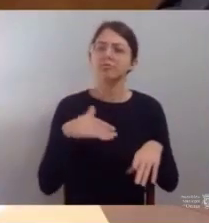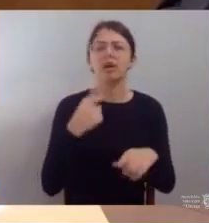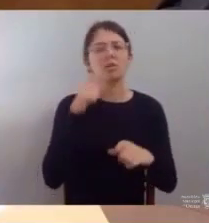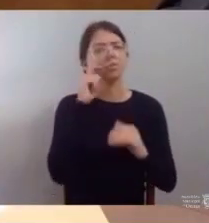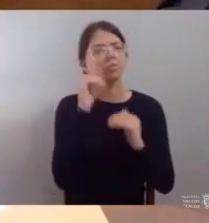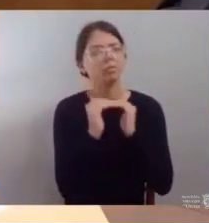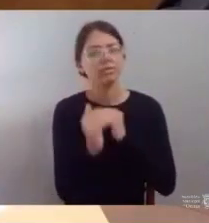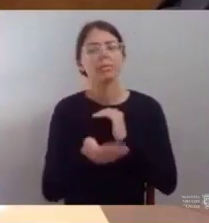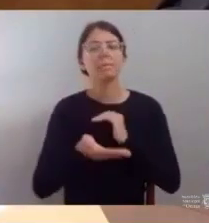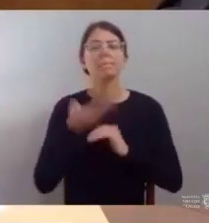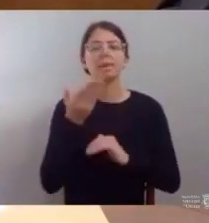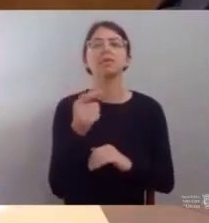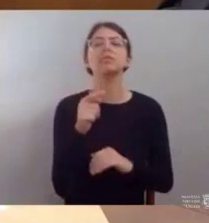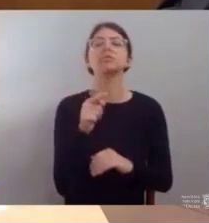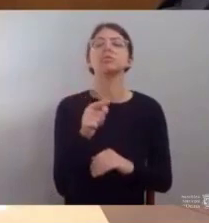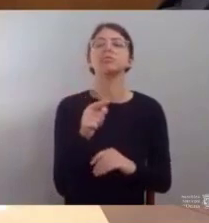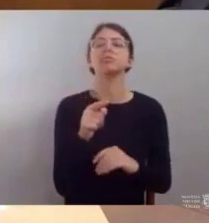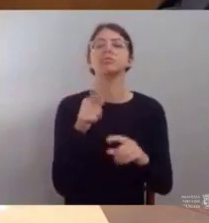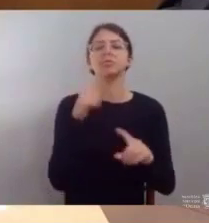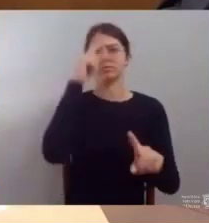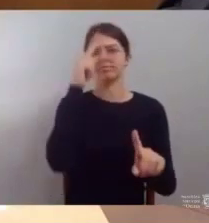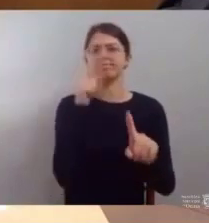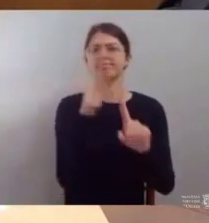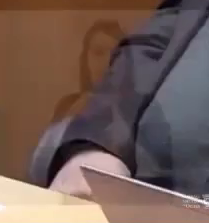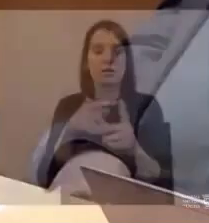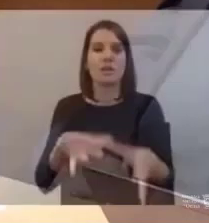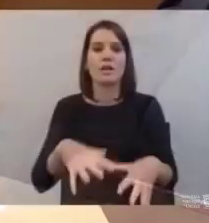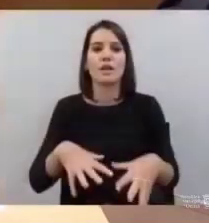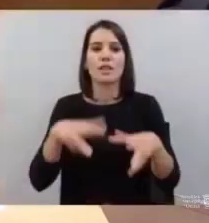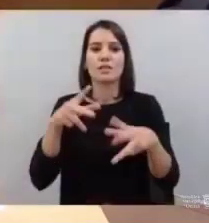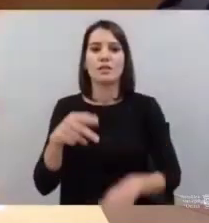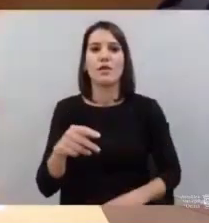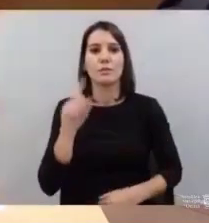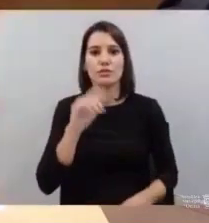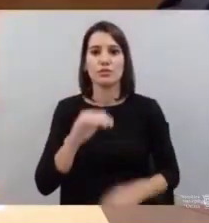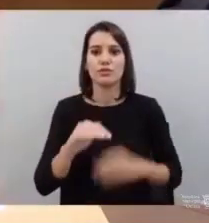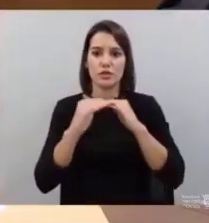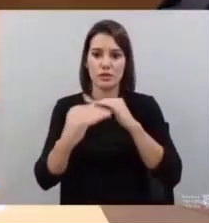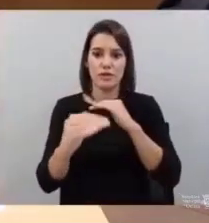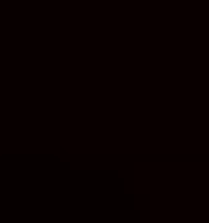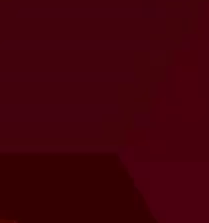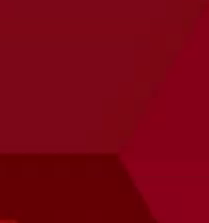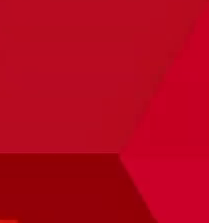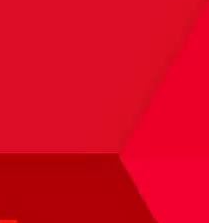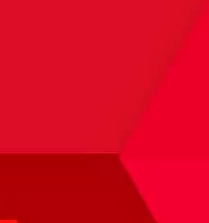e alinhado com os objetivos do desenvolvimento sustentável. Muito obrigado, Sr. Presidente.